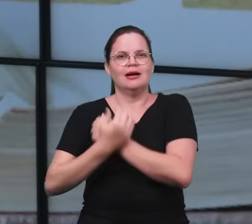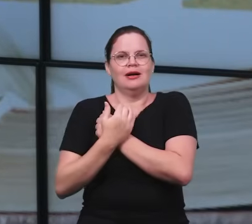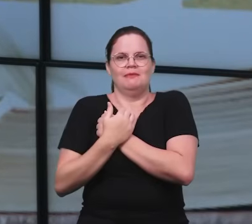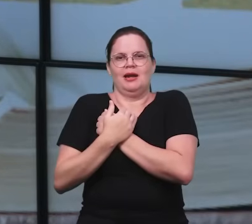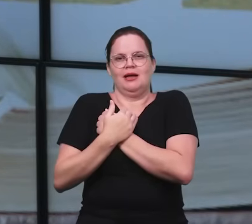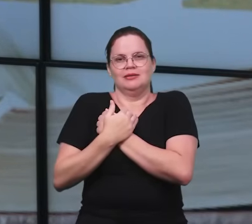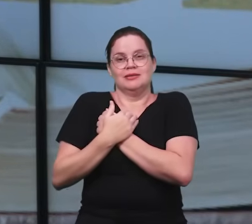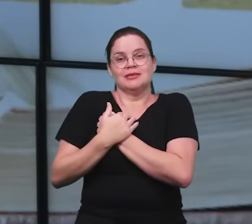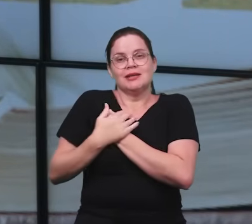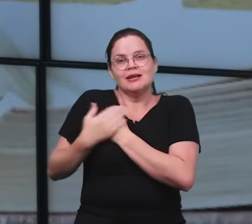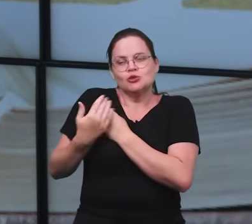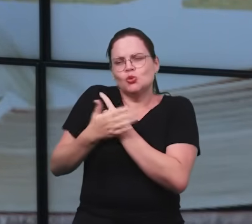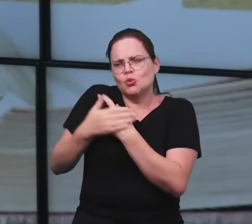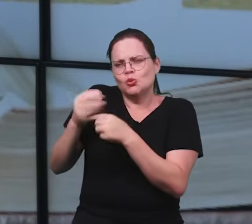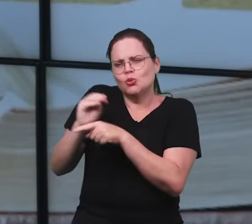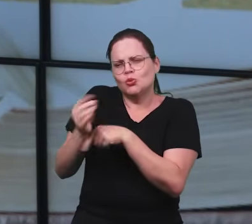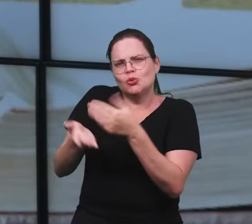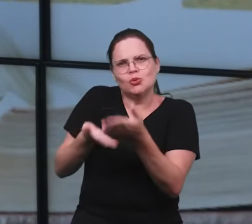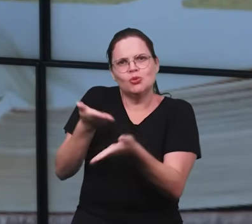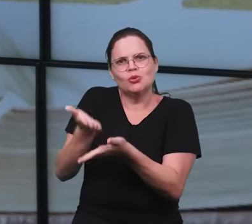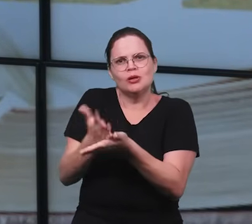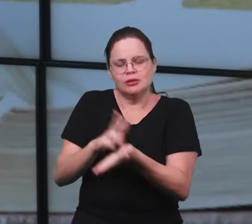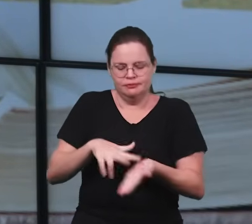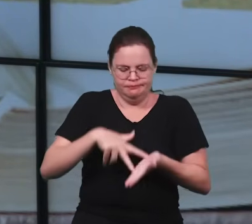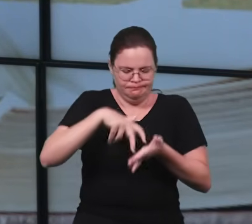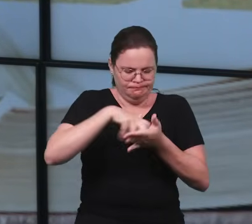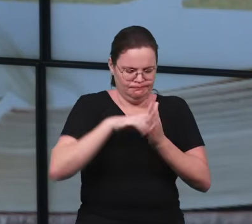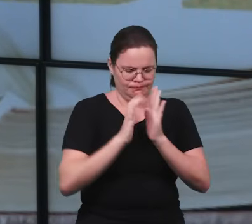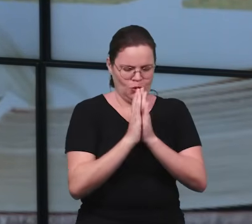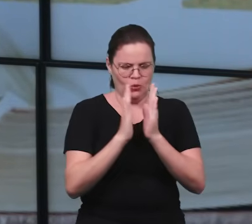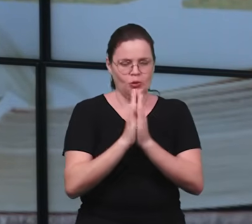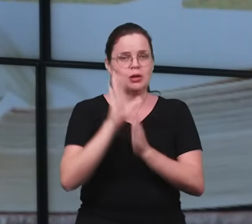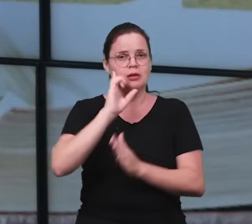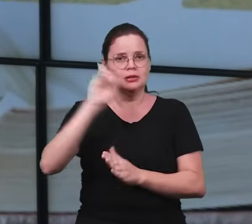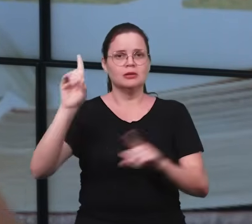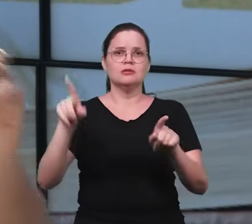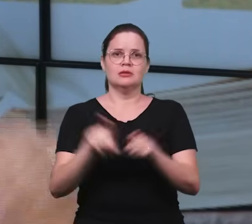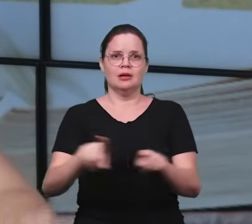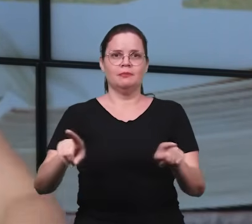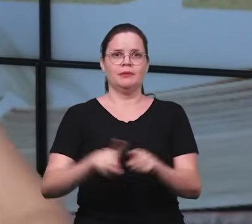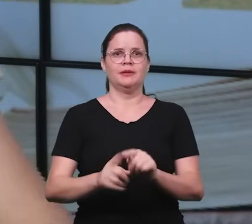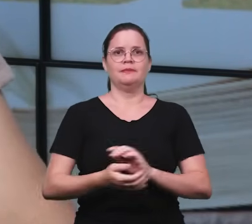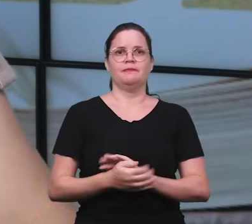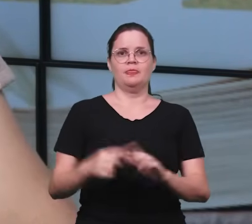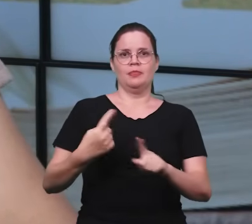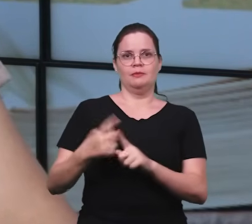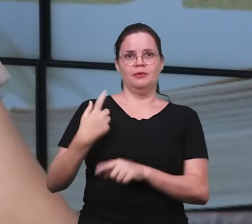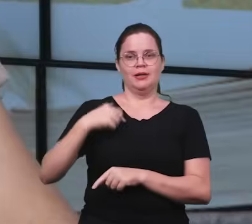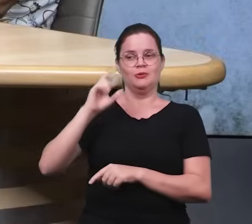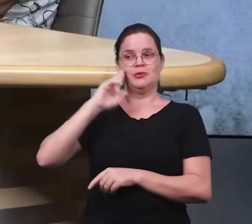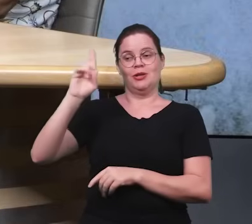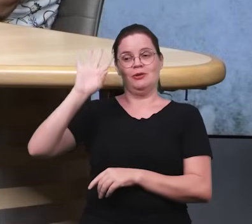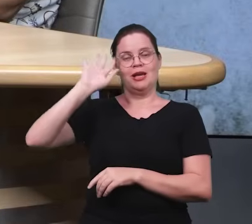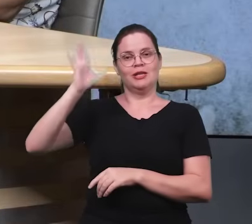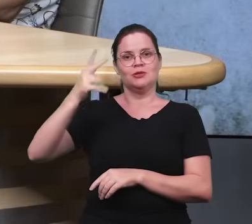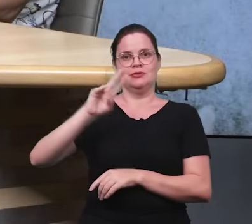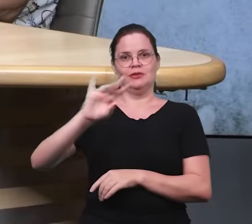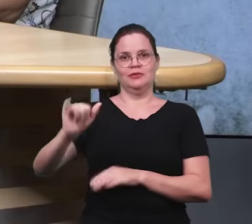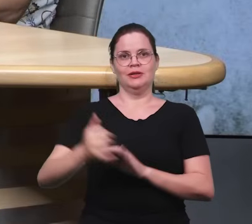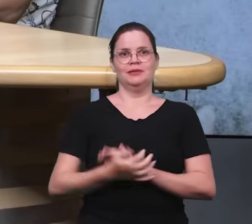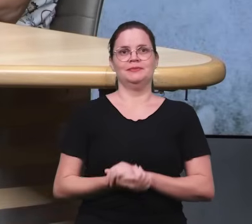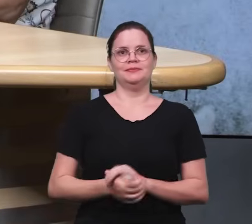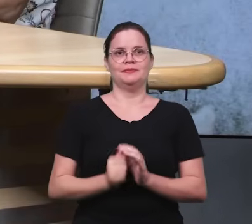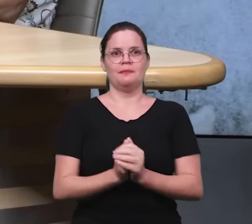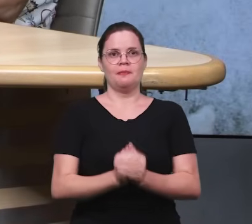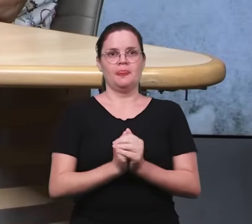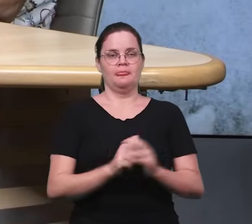acolhendo, abraçando, mas com os joelhos em oração. Em oração, porque é o Senhor que vai resolver. Amém. Amém.